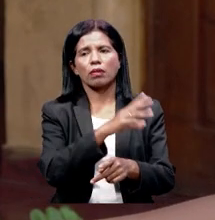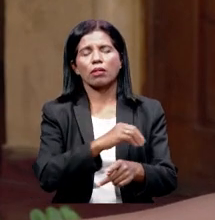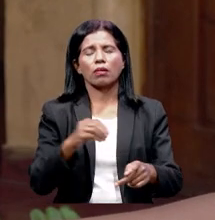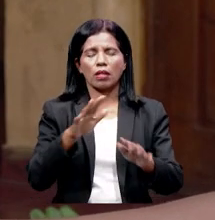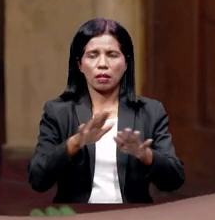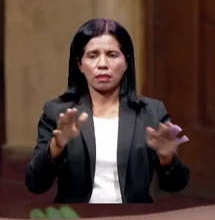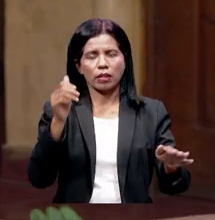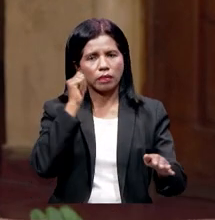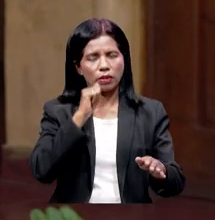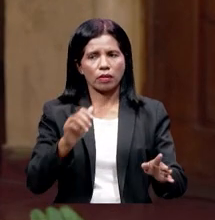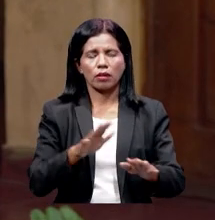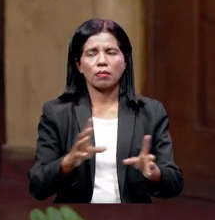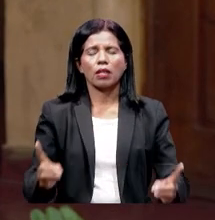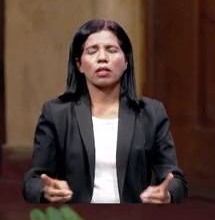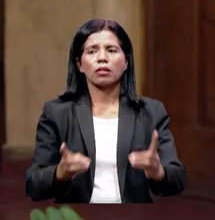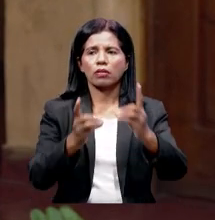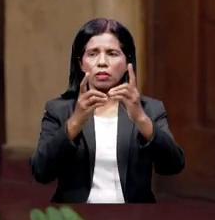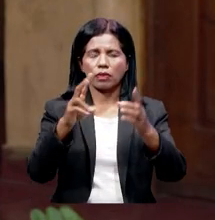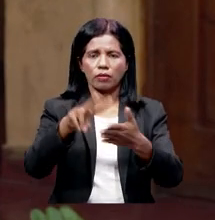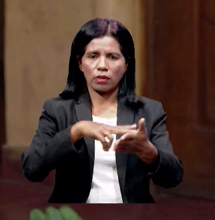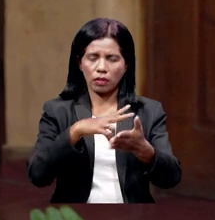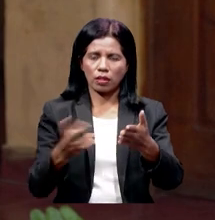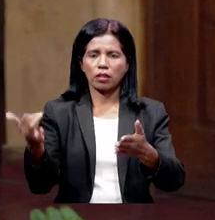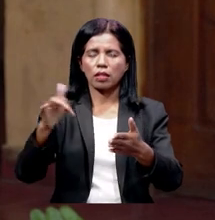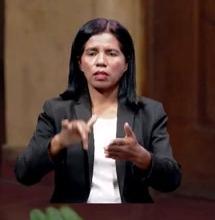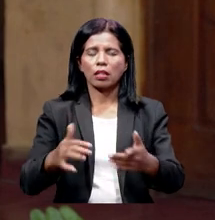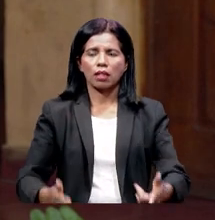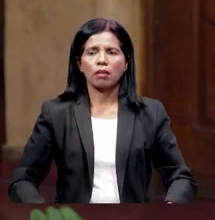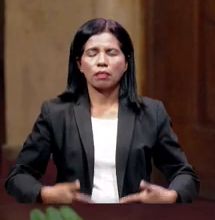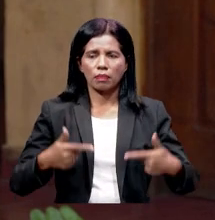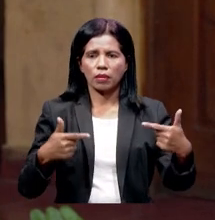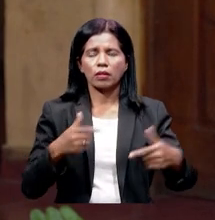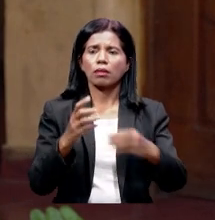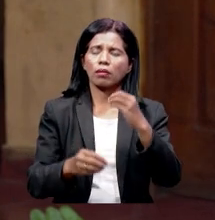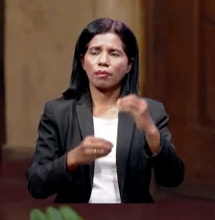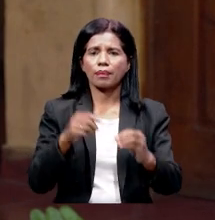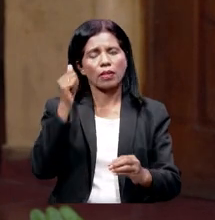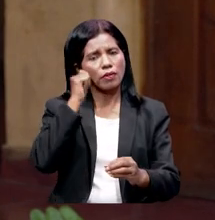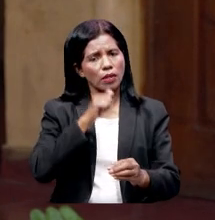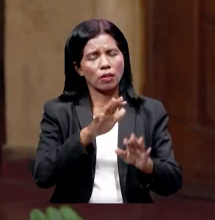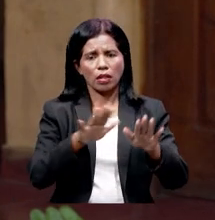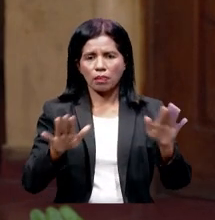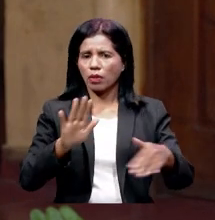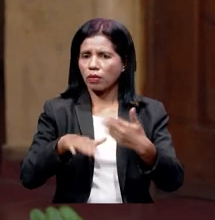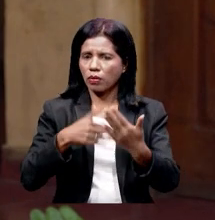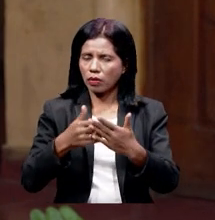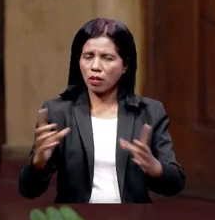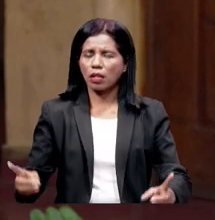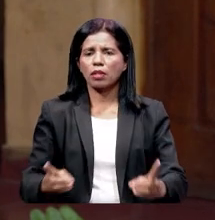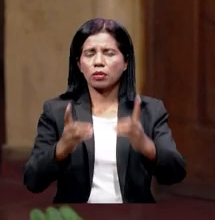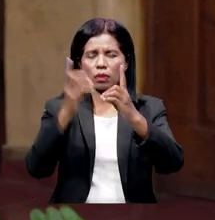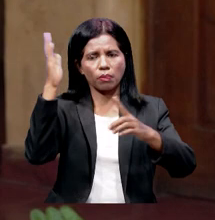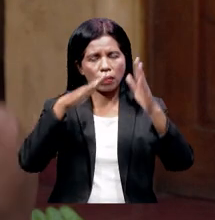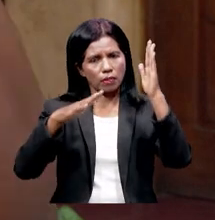ma kasoro risku o kasoro violencia ser nemores. Significa feto no labare koto nebe ma kasoro problema sur